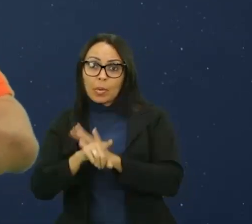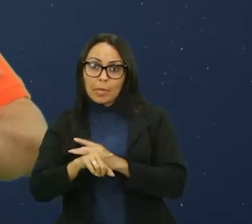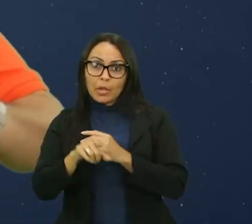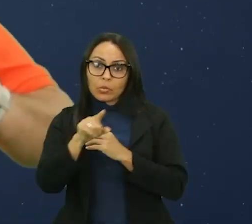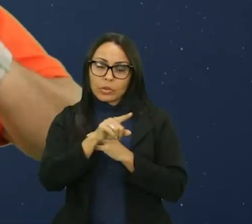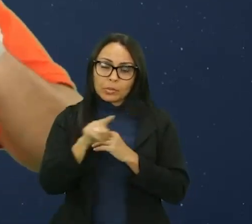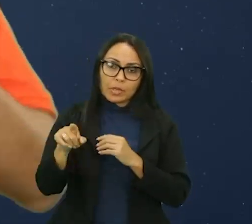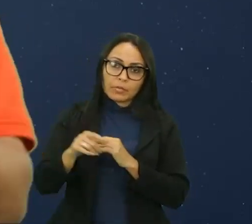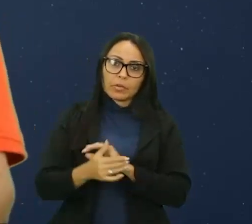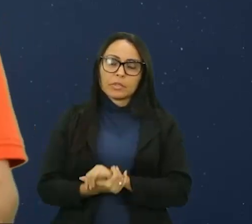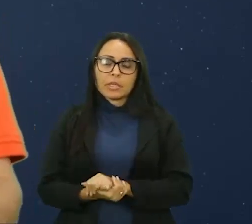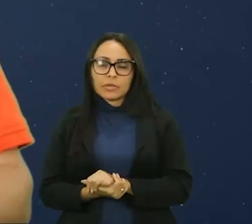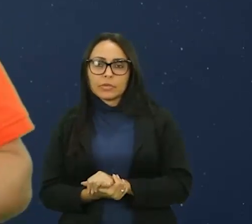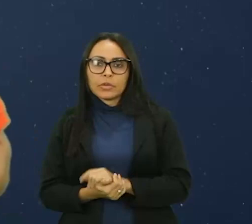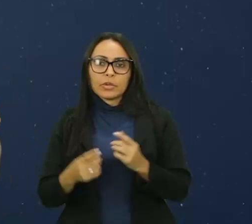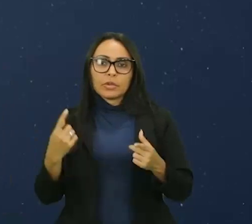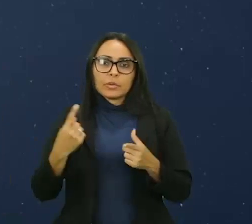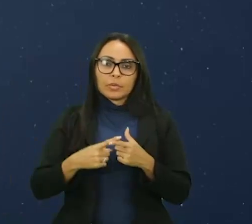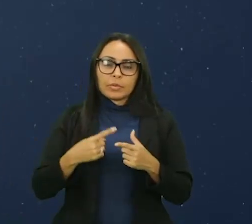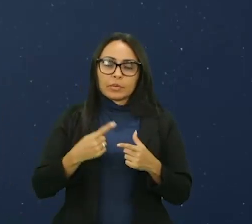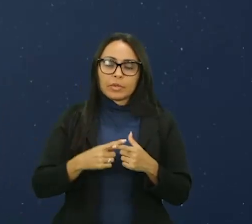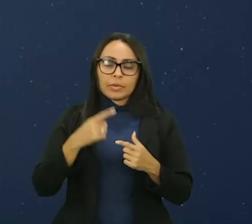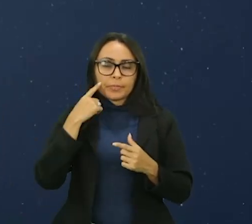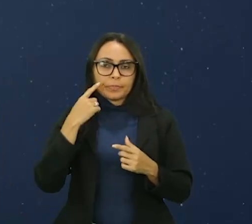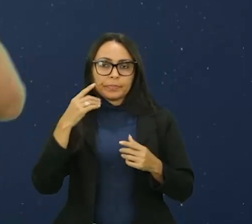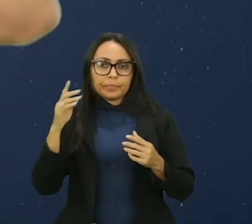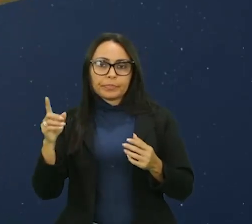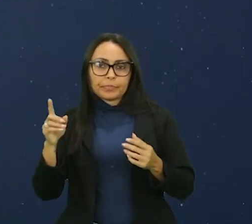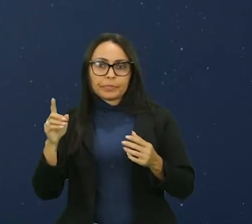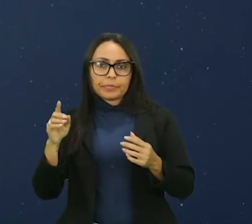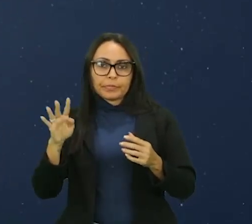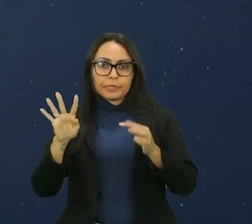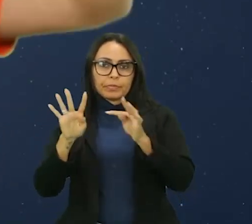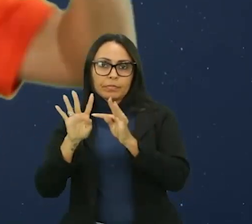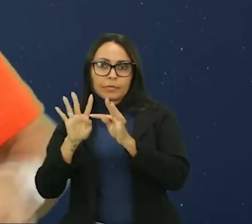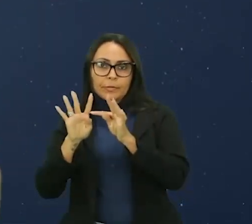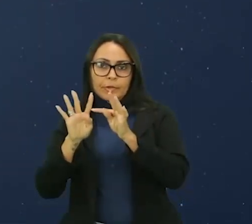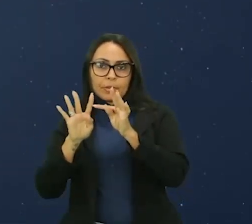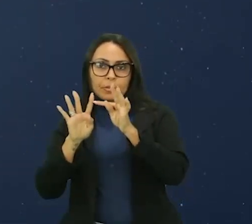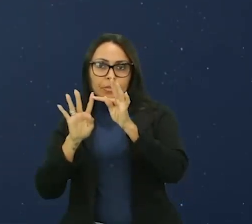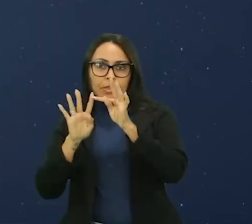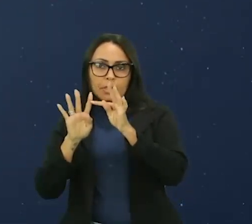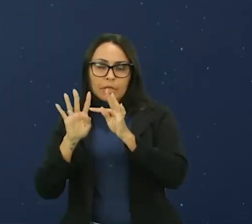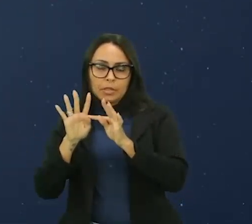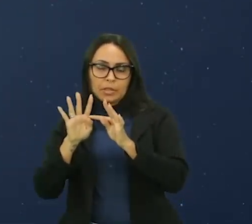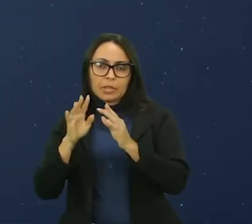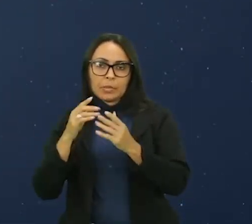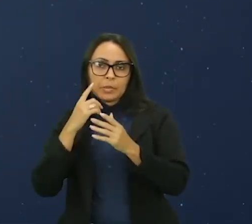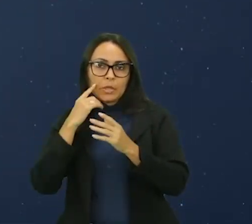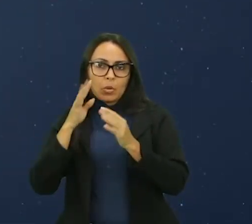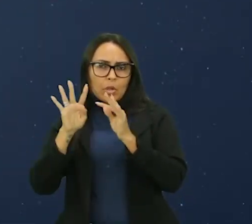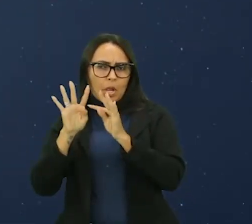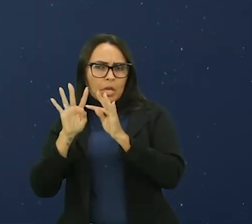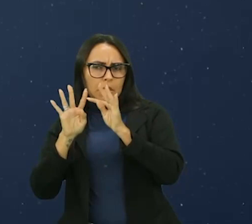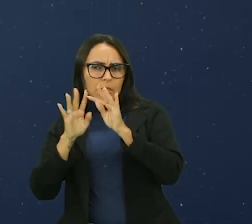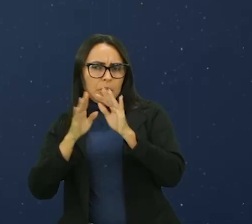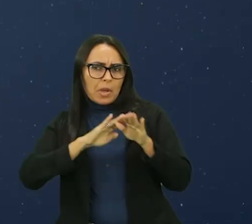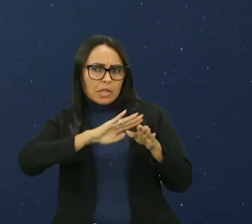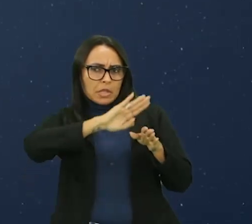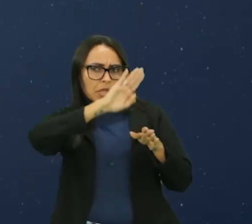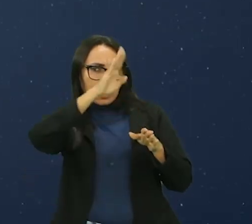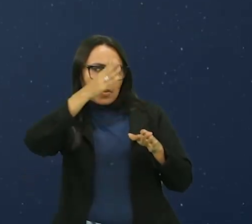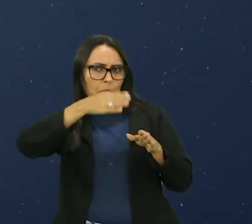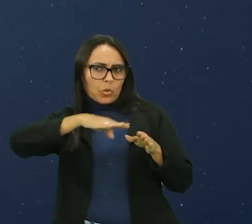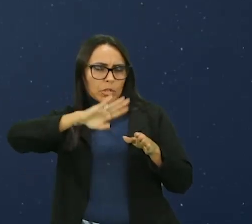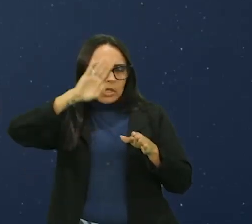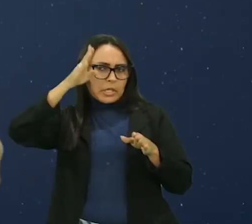ar. Por que as temperaturas nas elevadas altitudes, ou seja, lá em cima da montanha, é mais